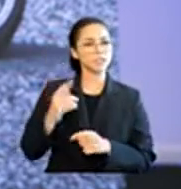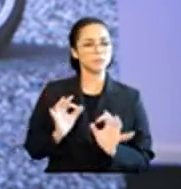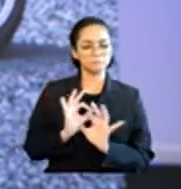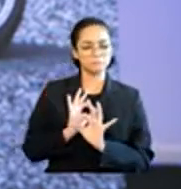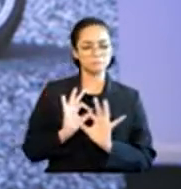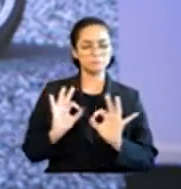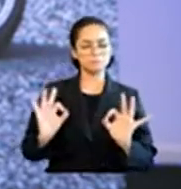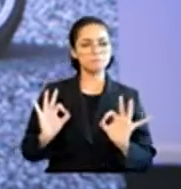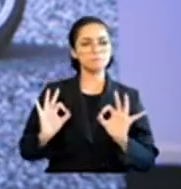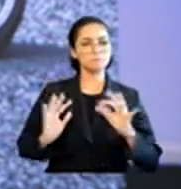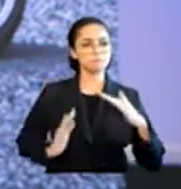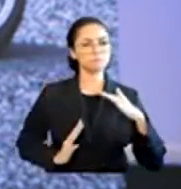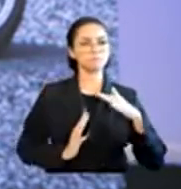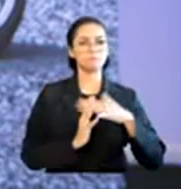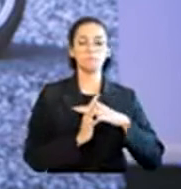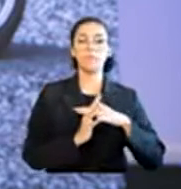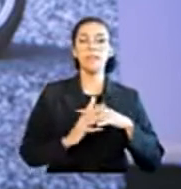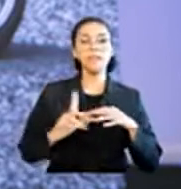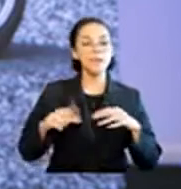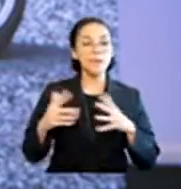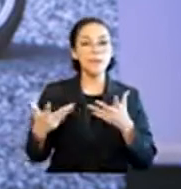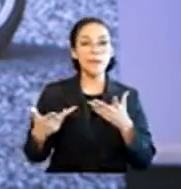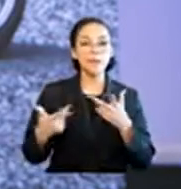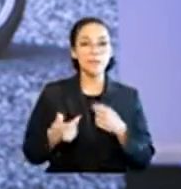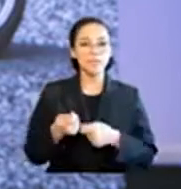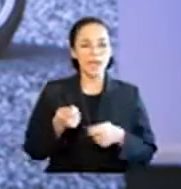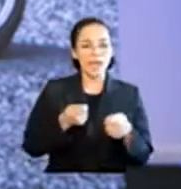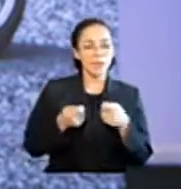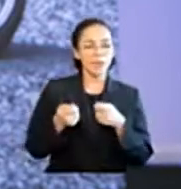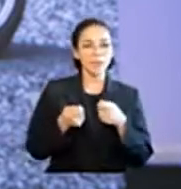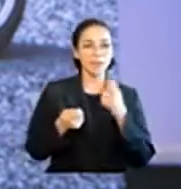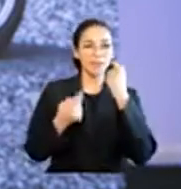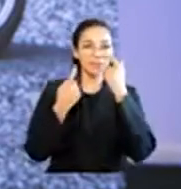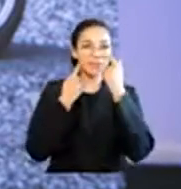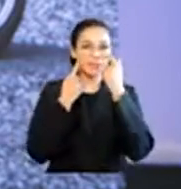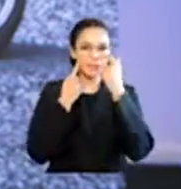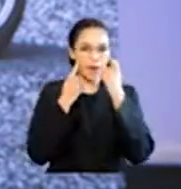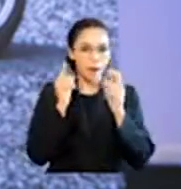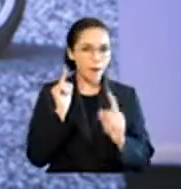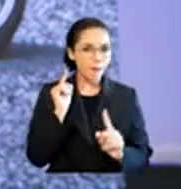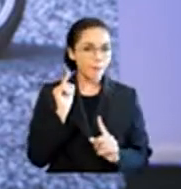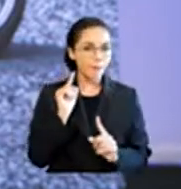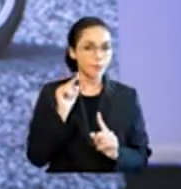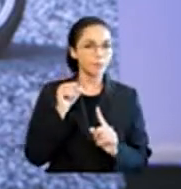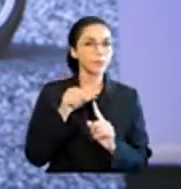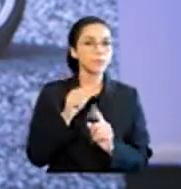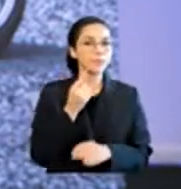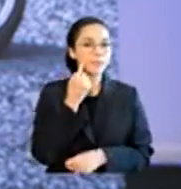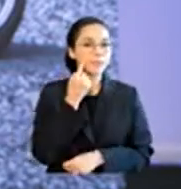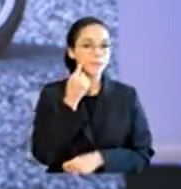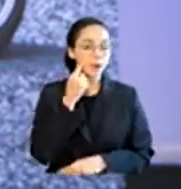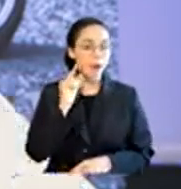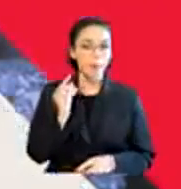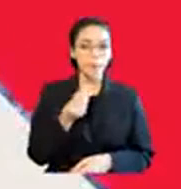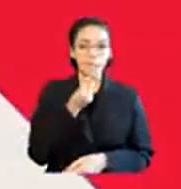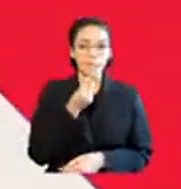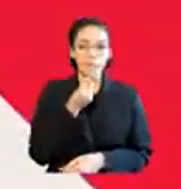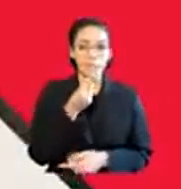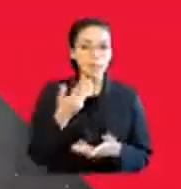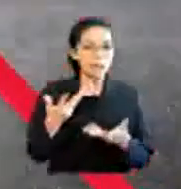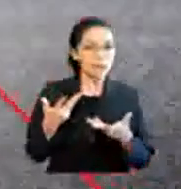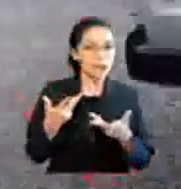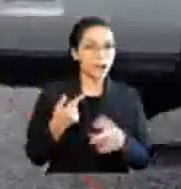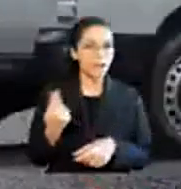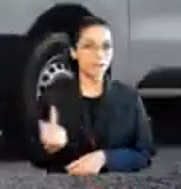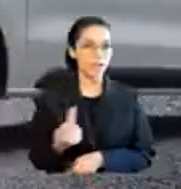além de ser super econômico. Fiquem atentos a essa oportunidade. Ela pode ser muito valiosa para todos nós.